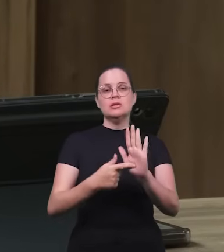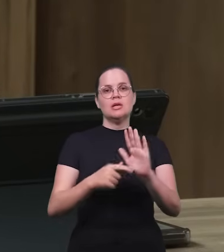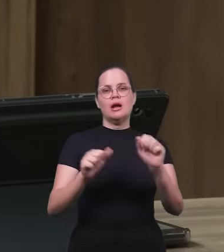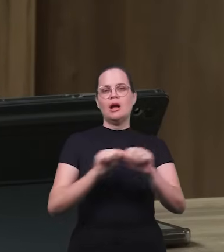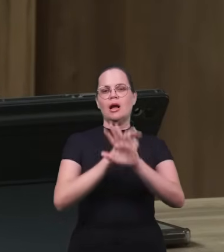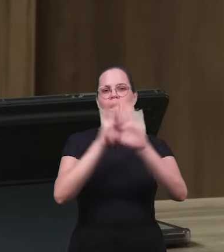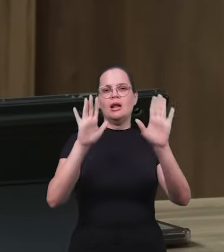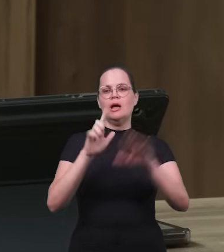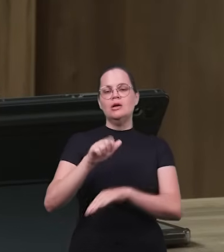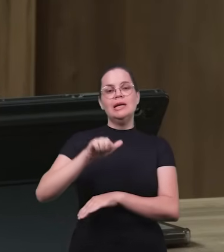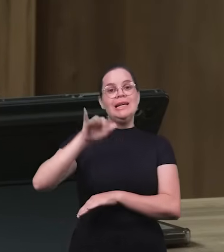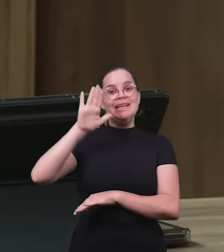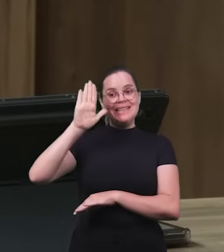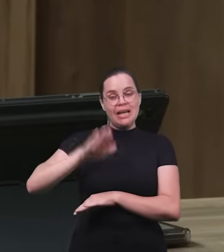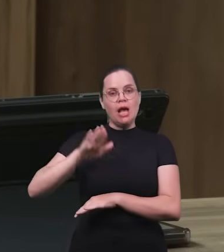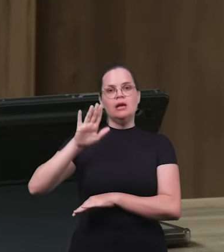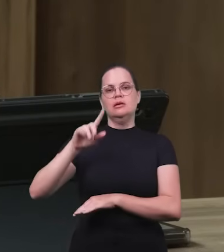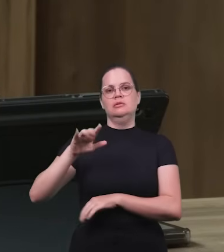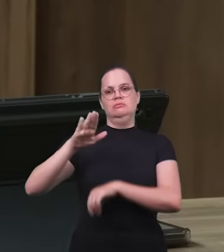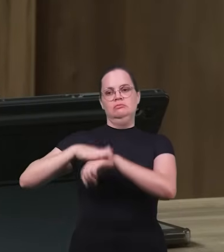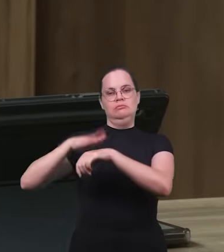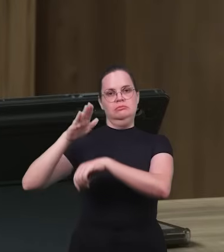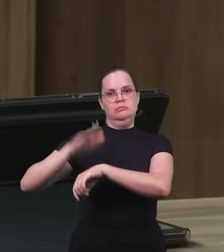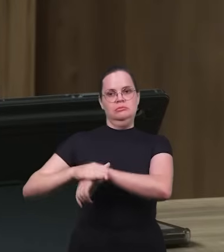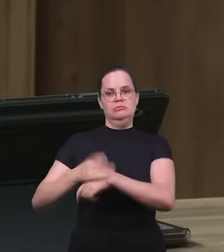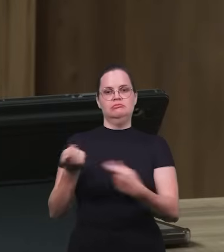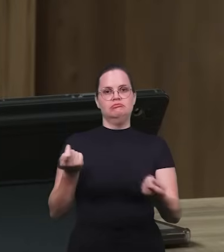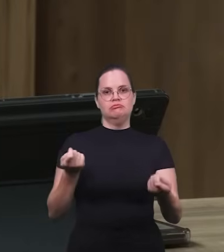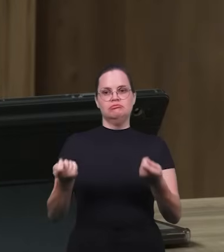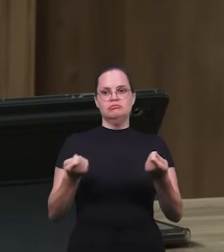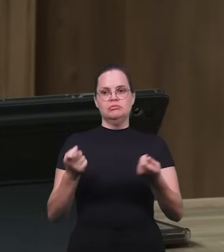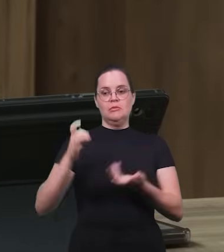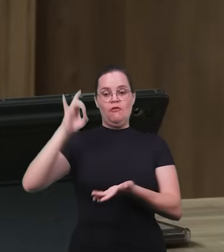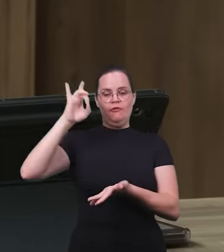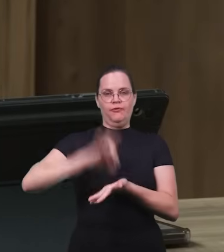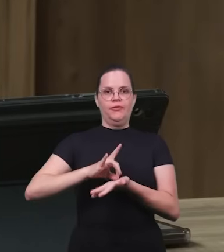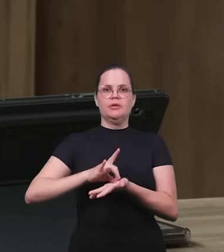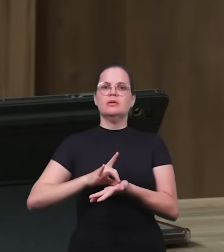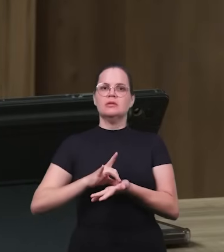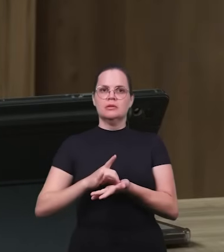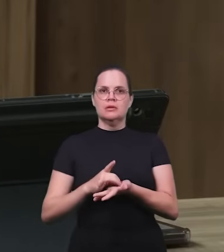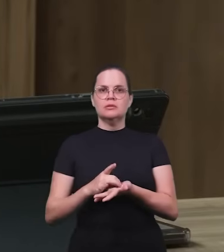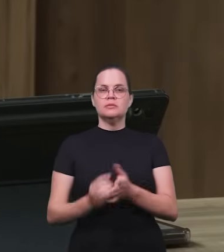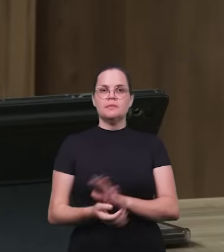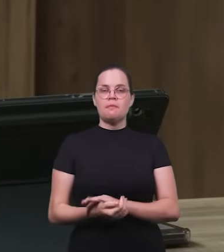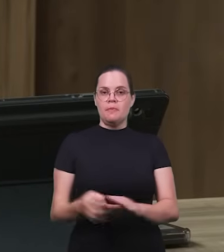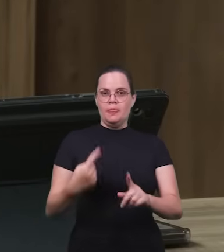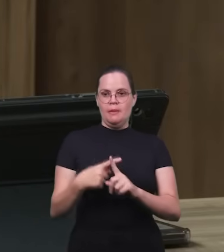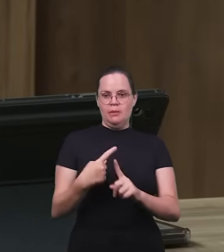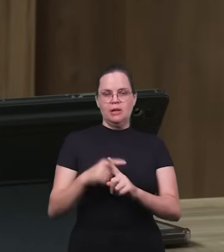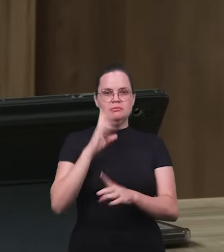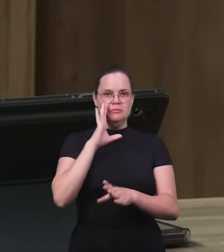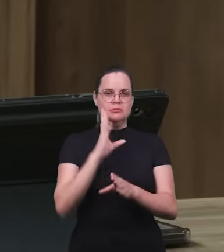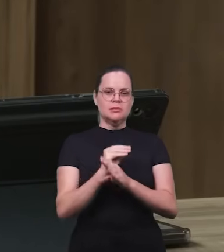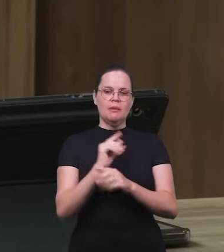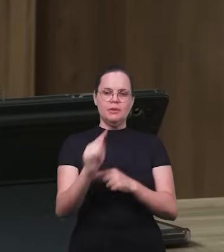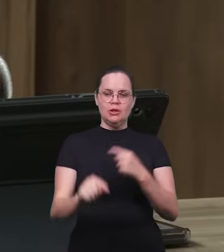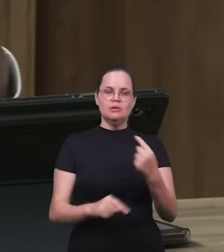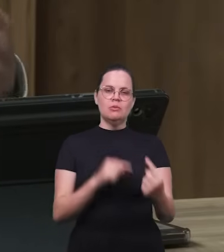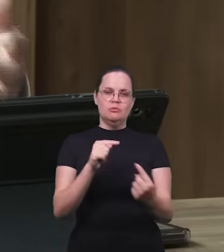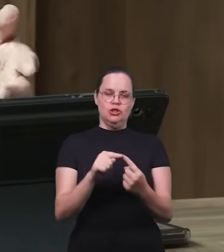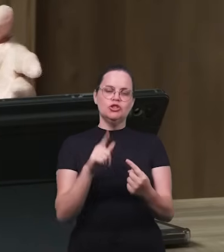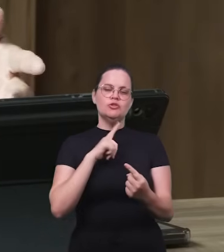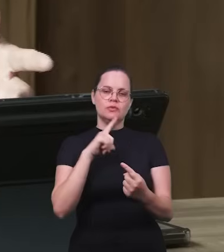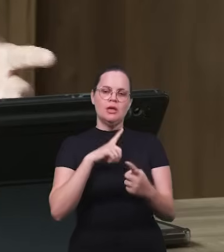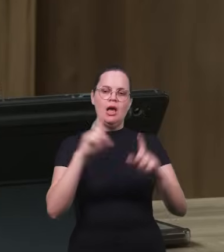sustenta a realidade. Então, mesmo sendo algo objetivo e podendo